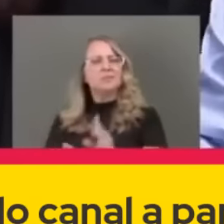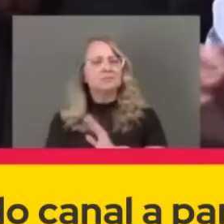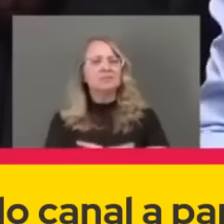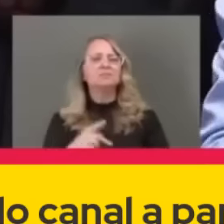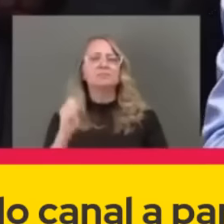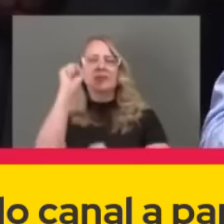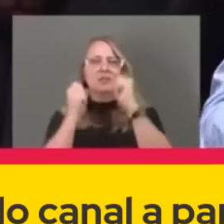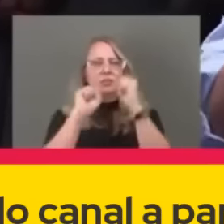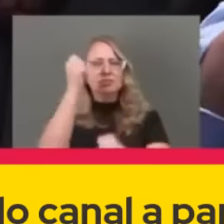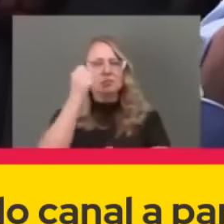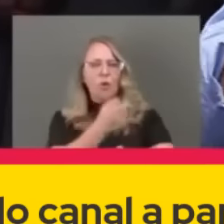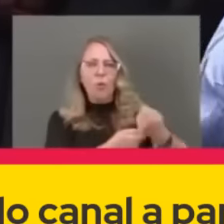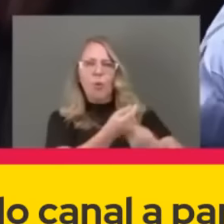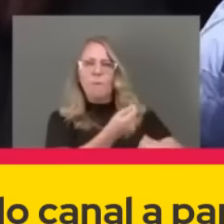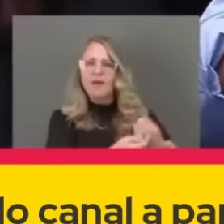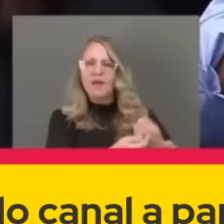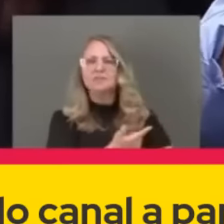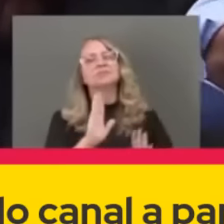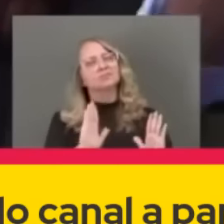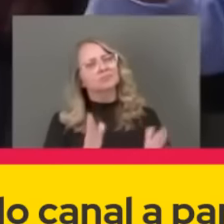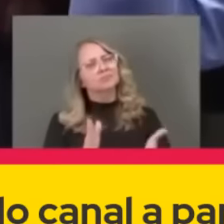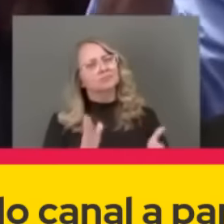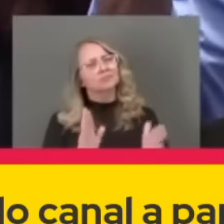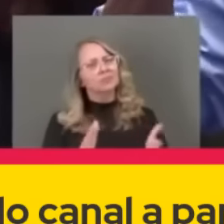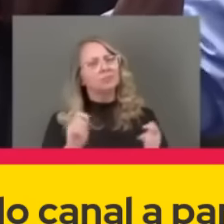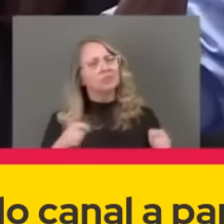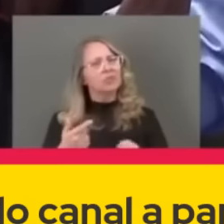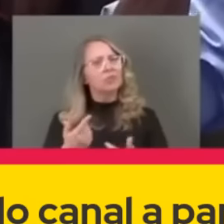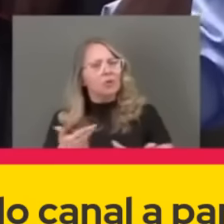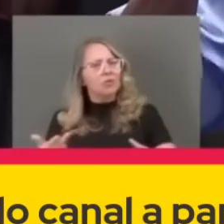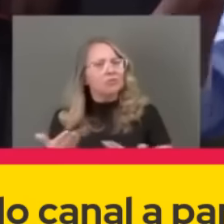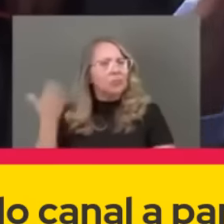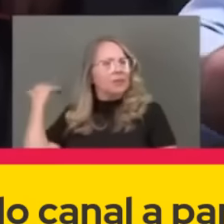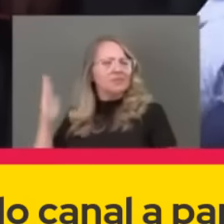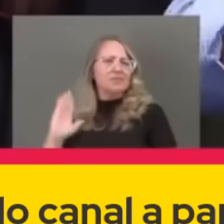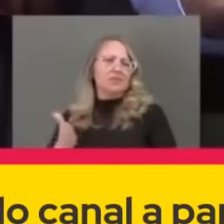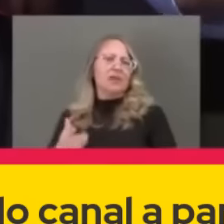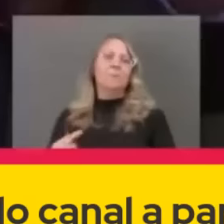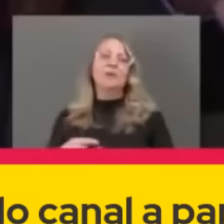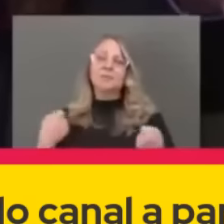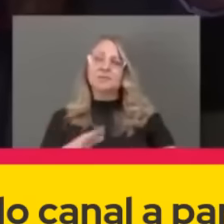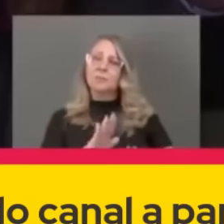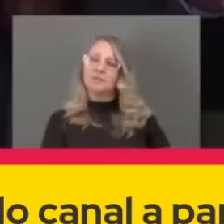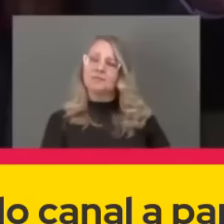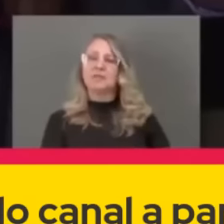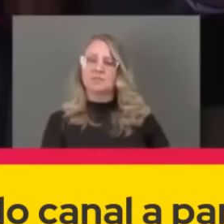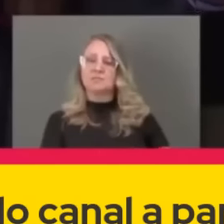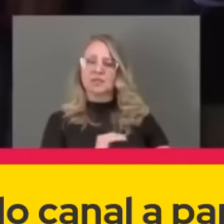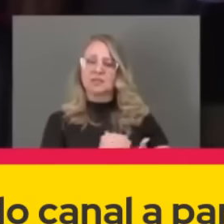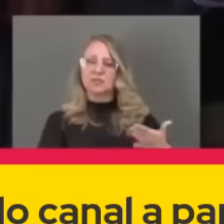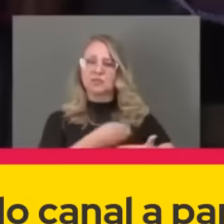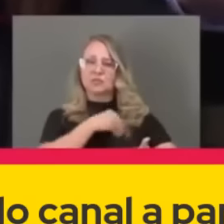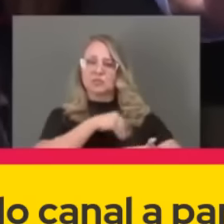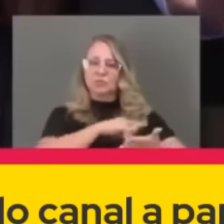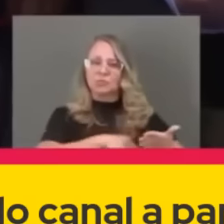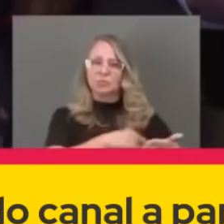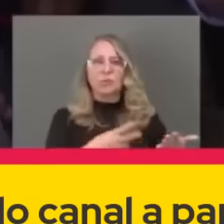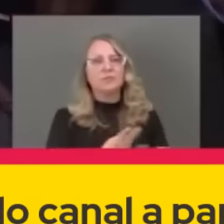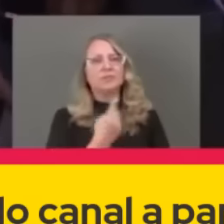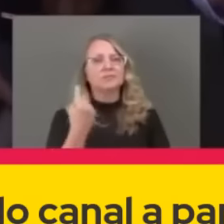o comércio isso já deveria ser uma coisa passada porque nós tíos que manter a exoneração da folha como